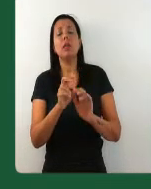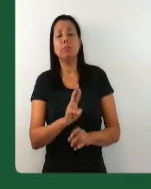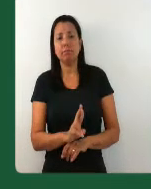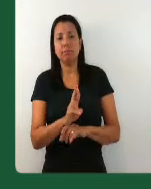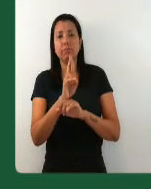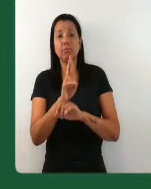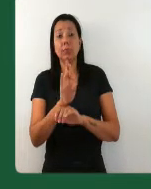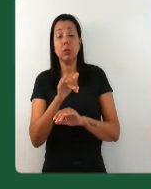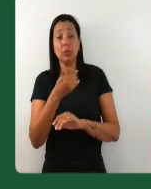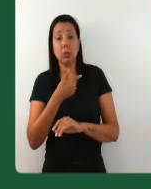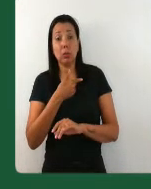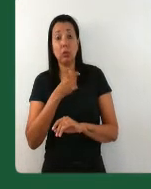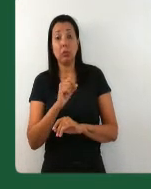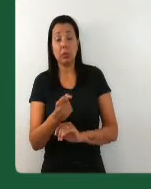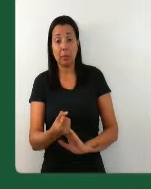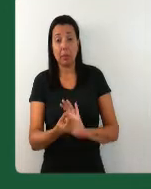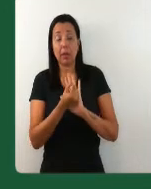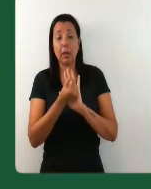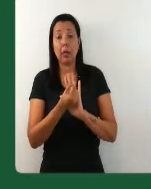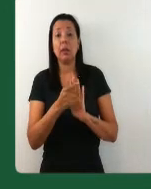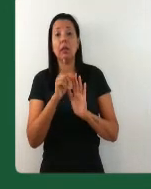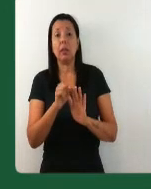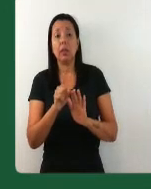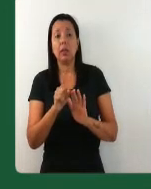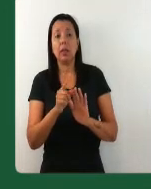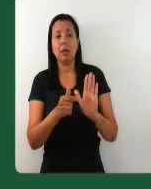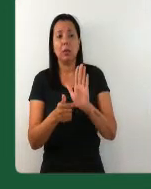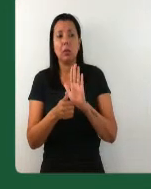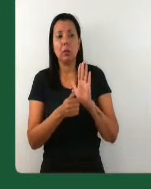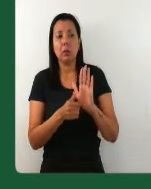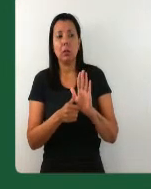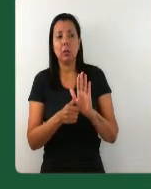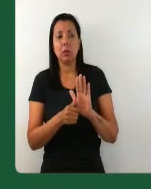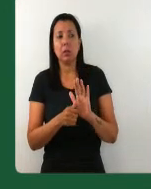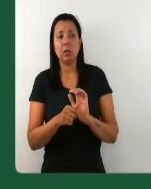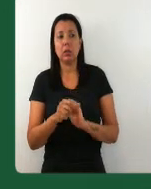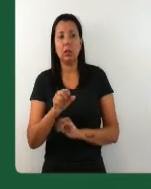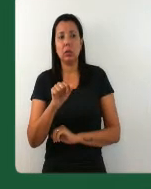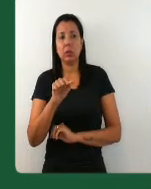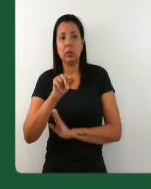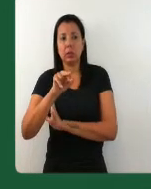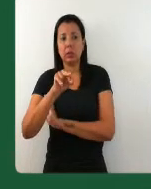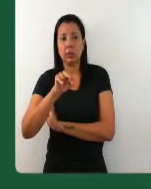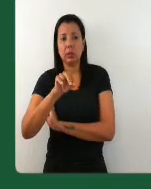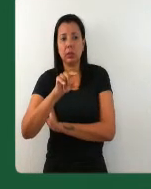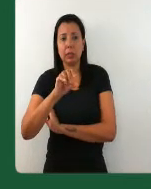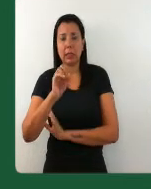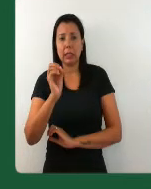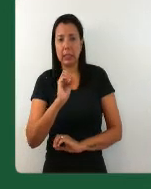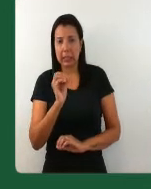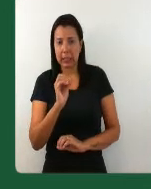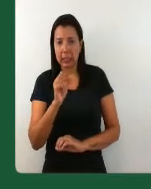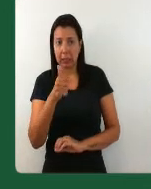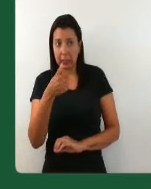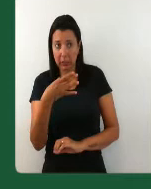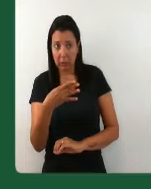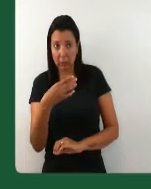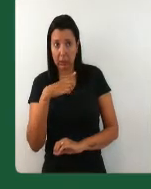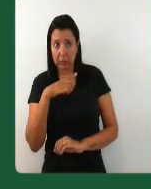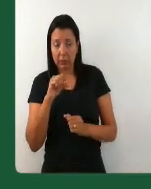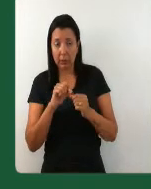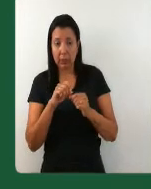O logo do nosso hospital é uma deformidade chamada fissura rara de face 014, que